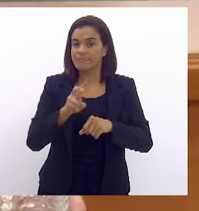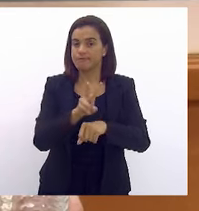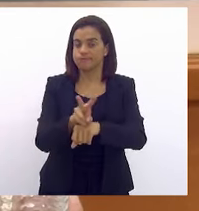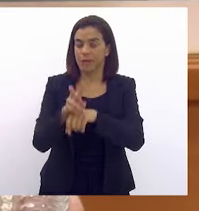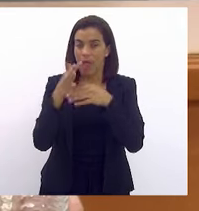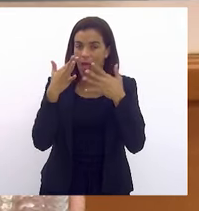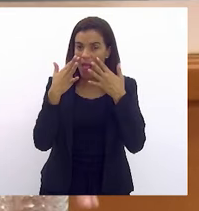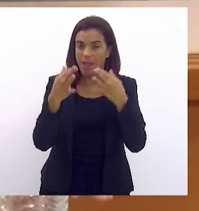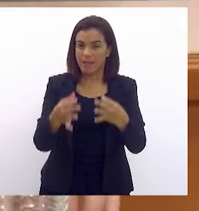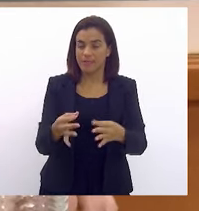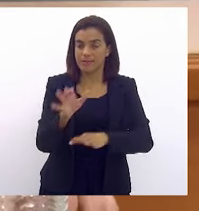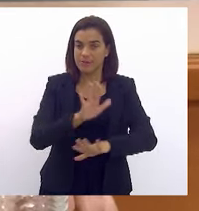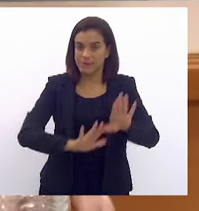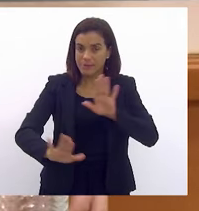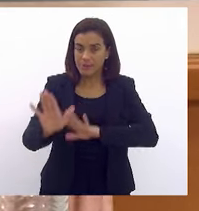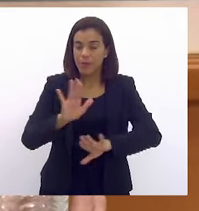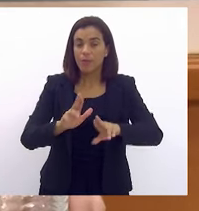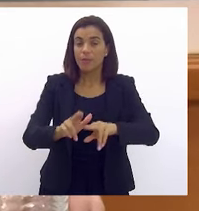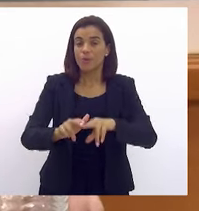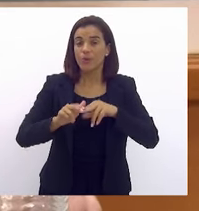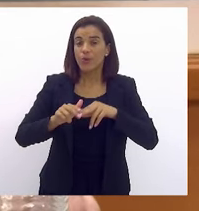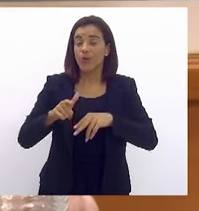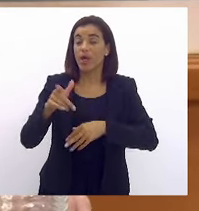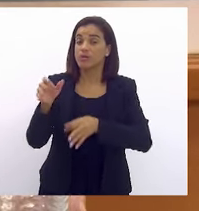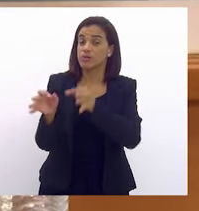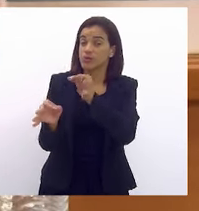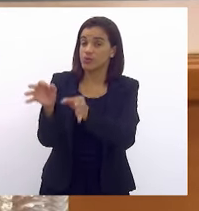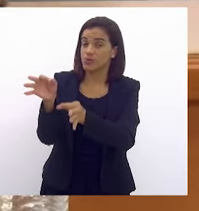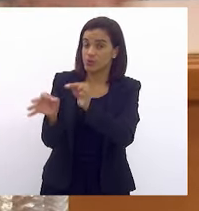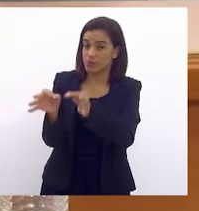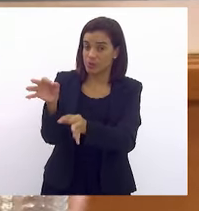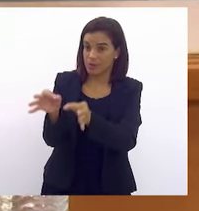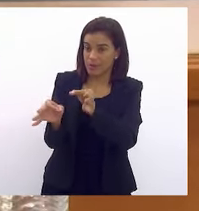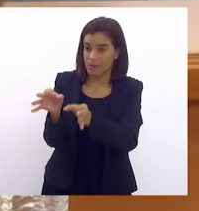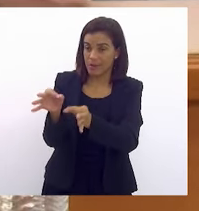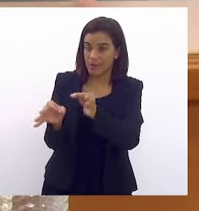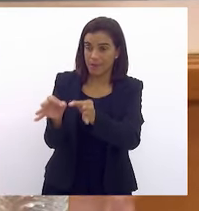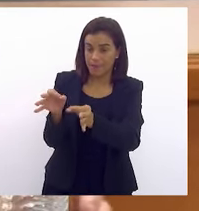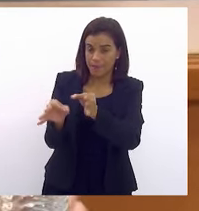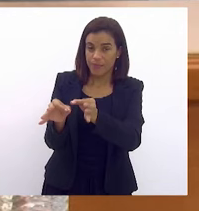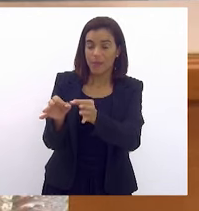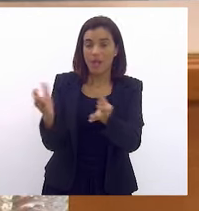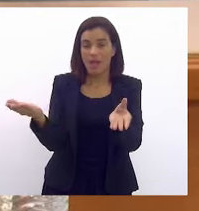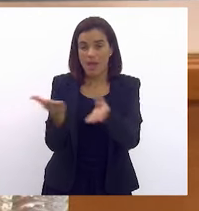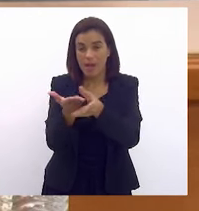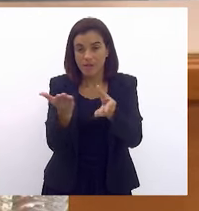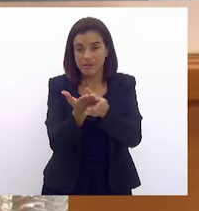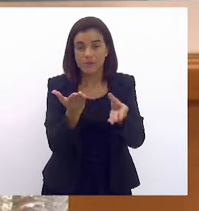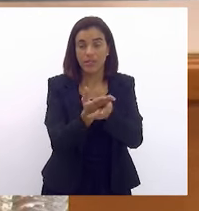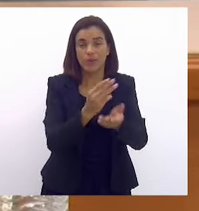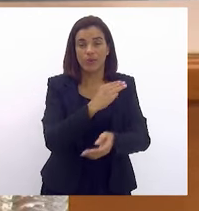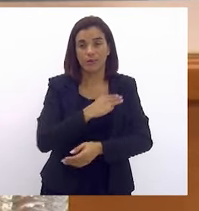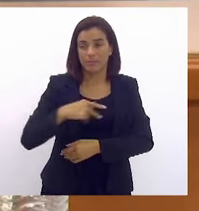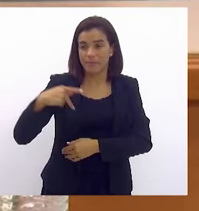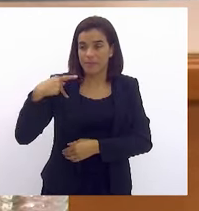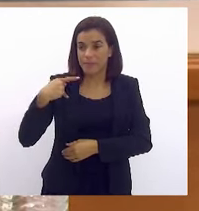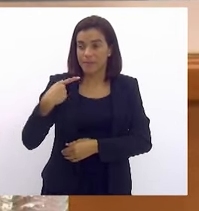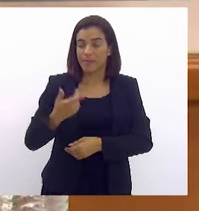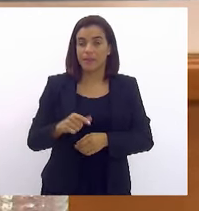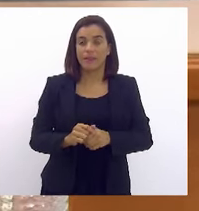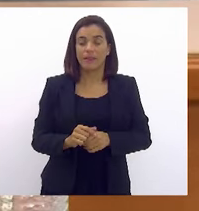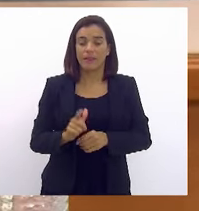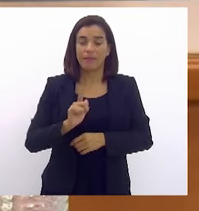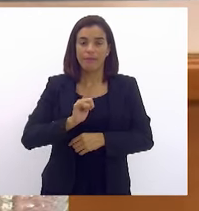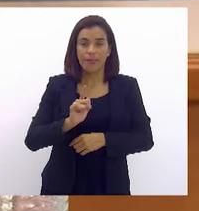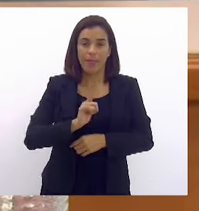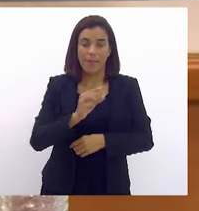muito cuidado, por conta da judicialização de ações do Ministério Público, que envolvem o